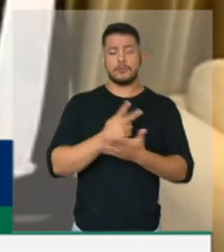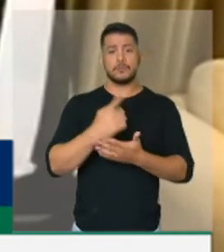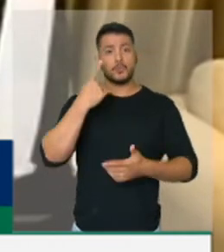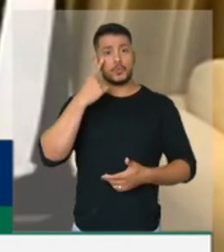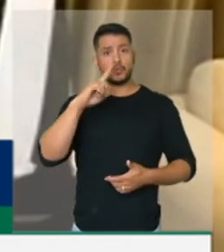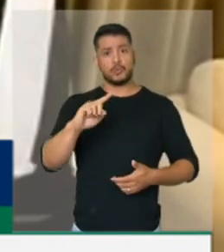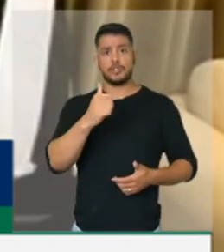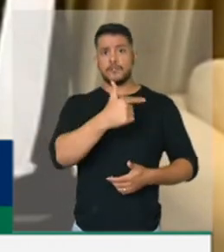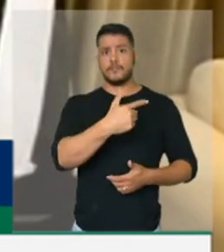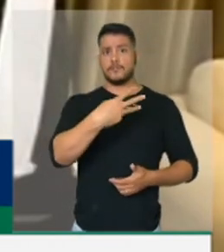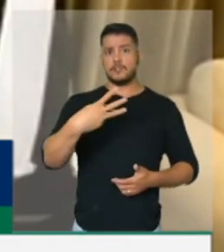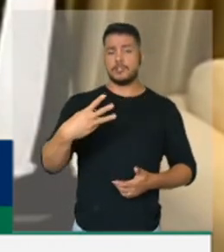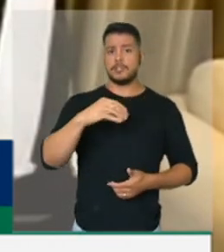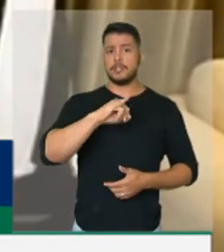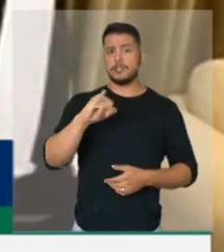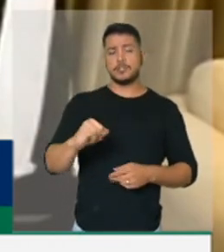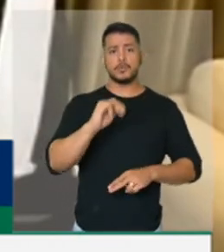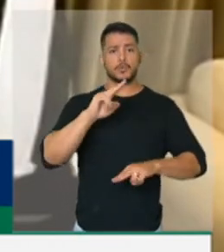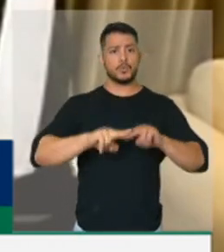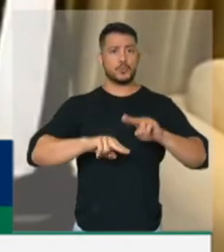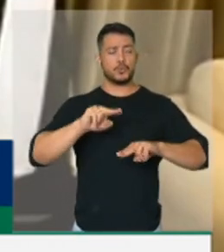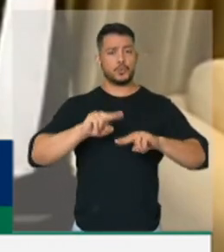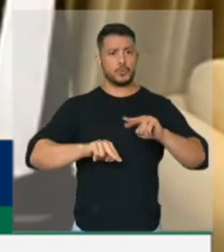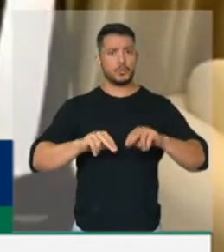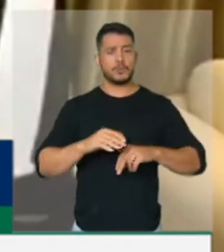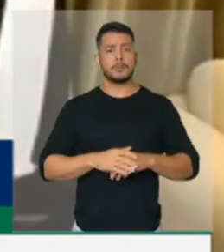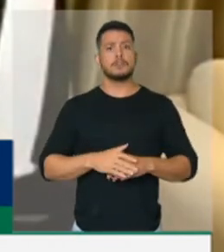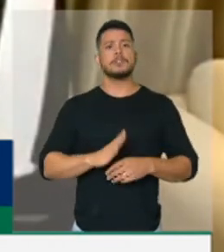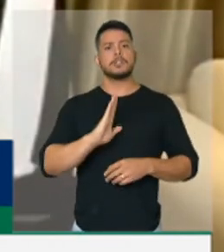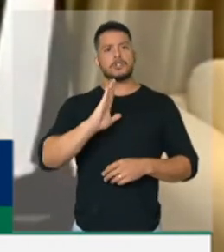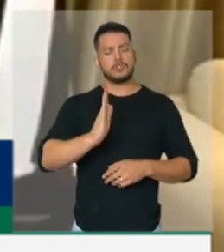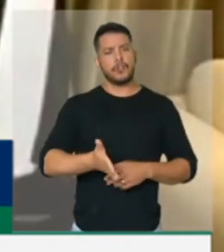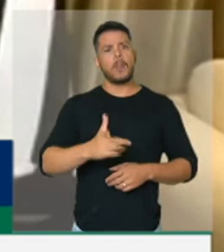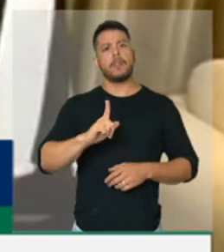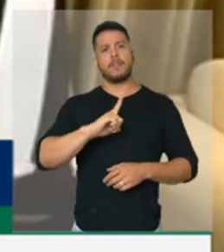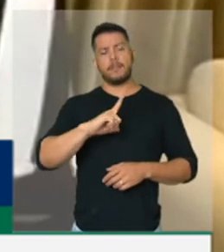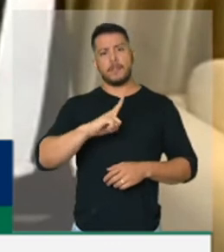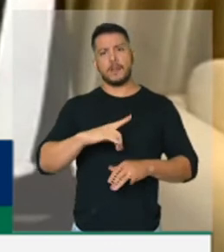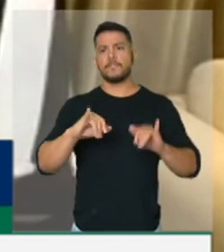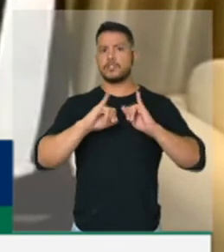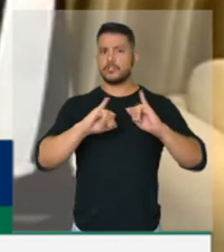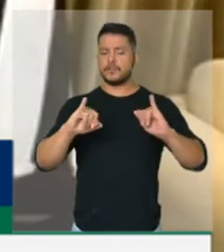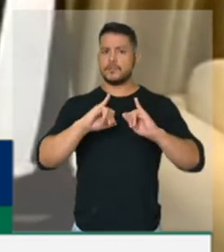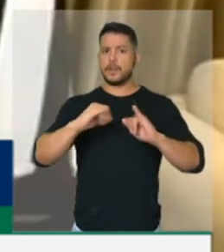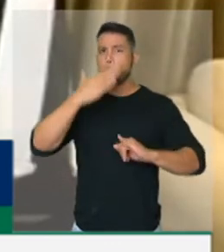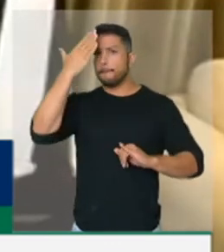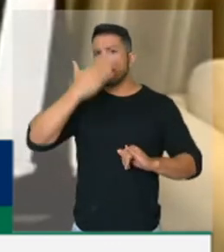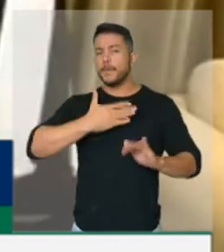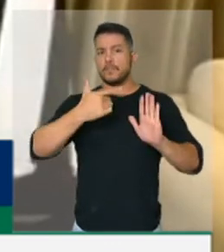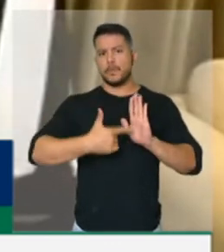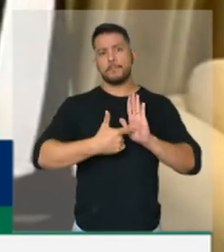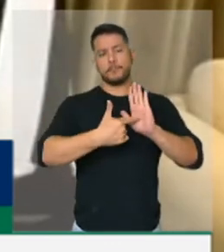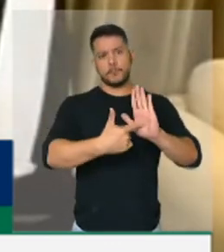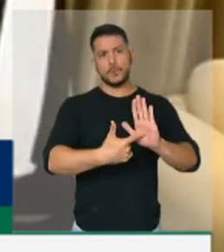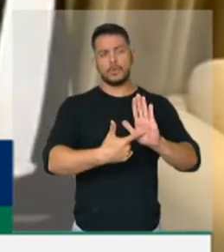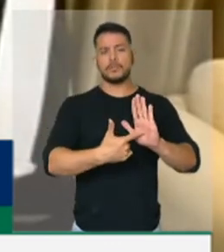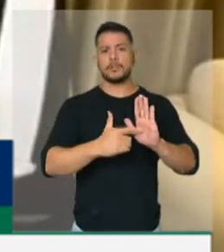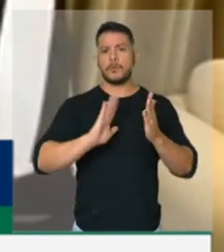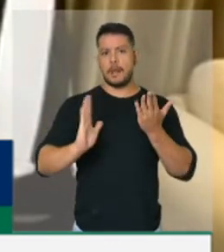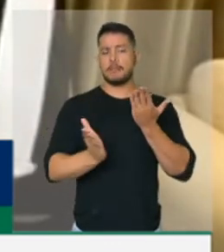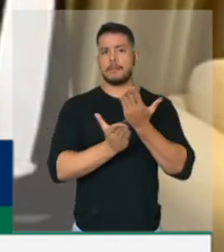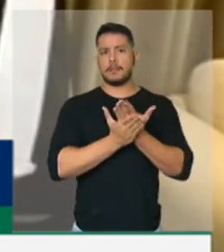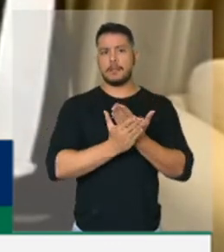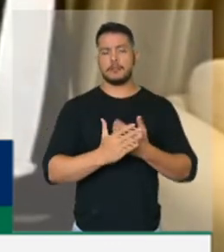23 de junho e cuja publicidade foi devidamente dada conforme já demonstrado no anexo enviado à